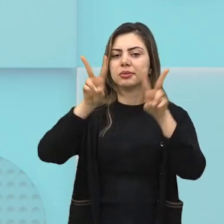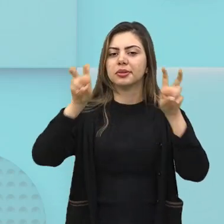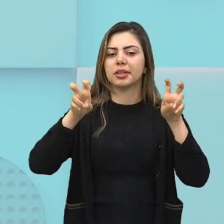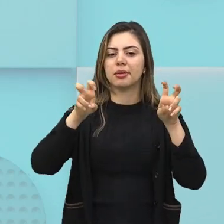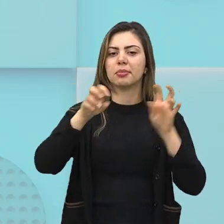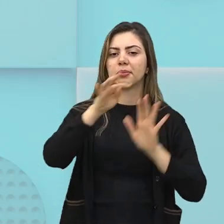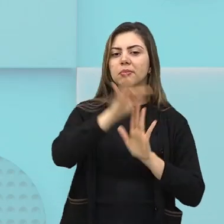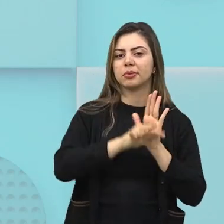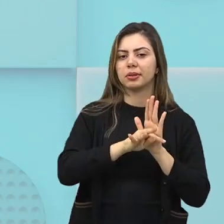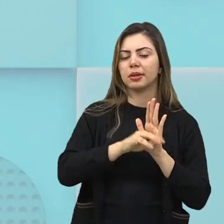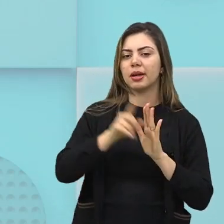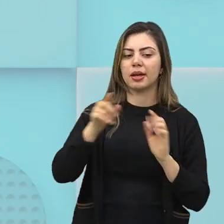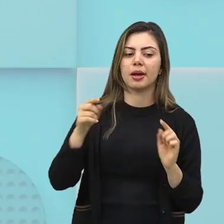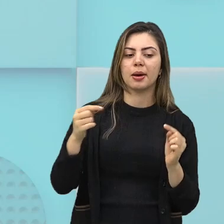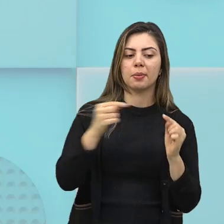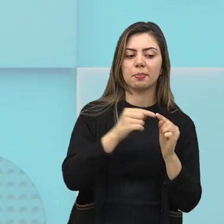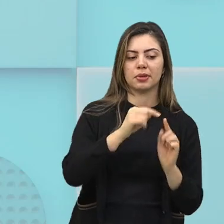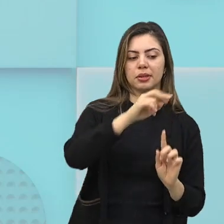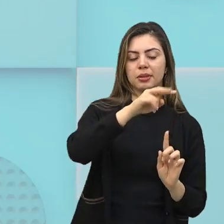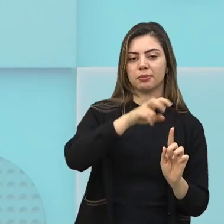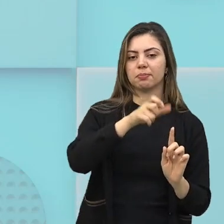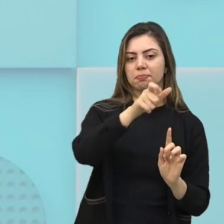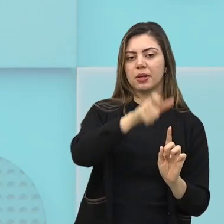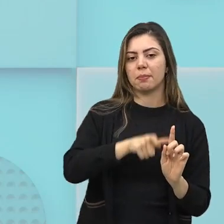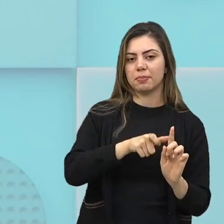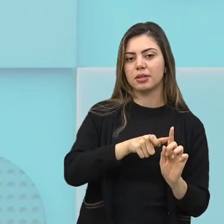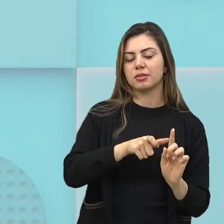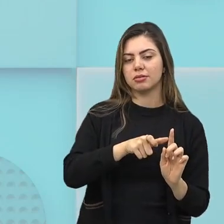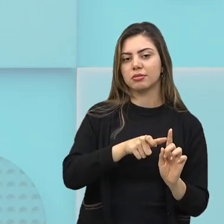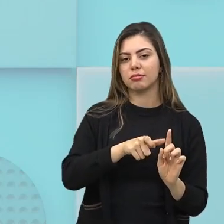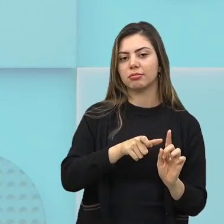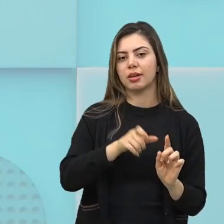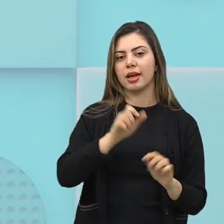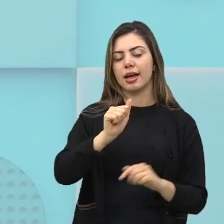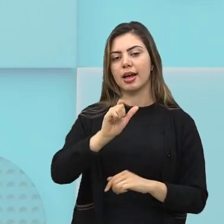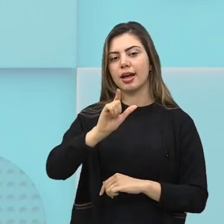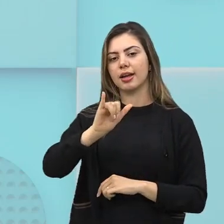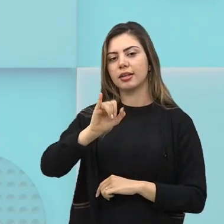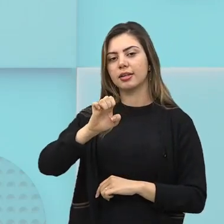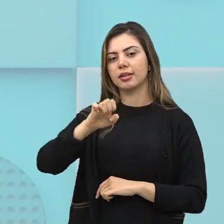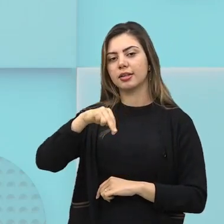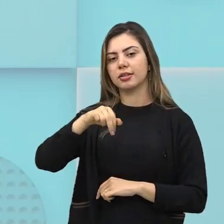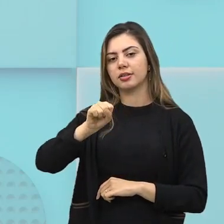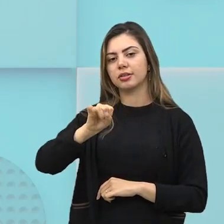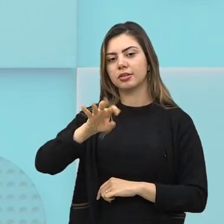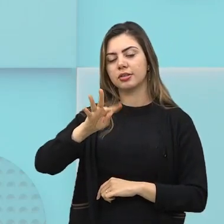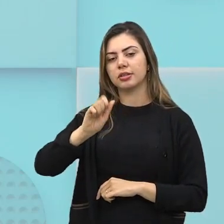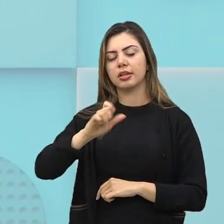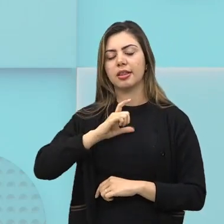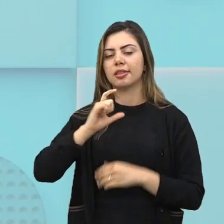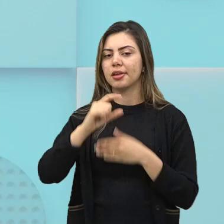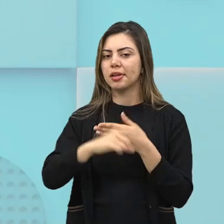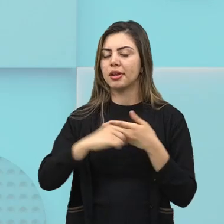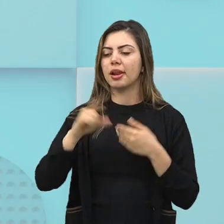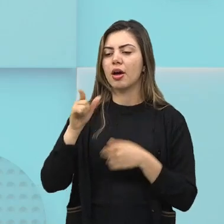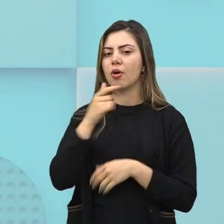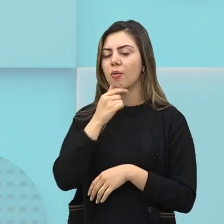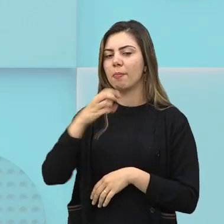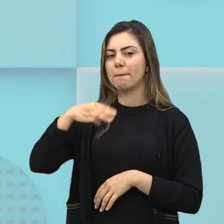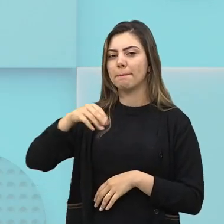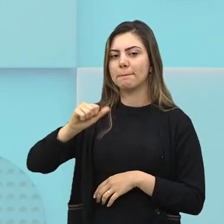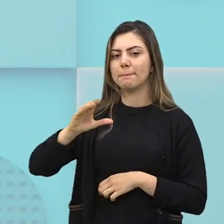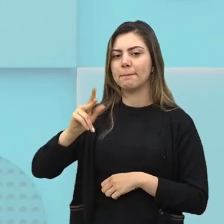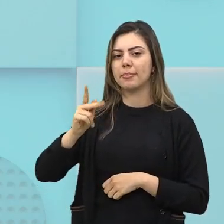conto é do personagem, né, o alienista, uma obra do grande Machado de Assis, e é